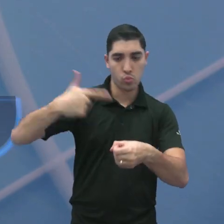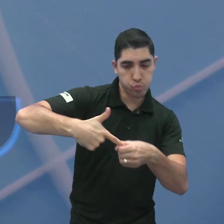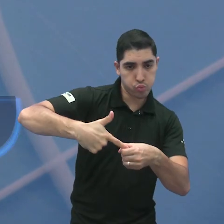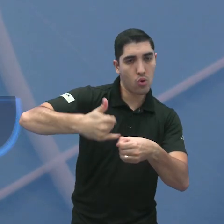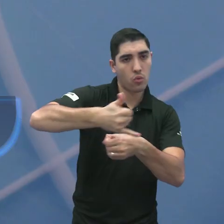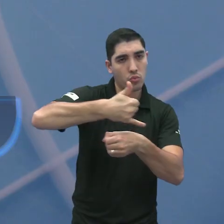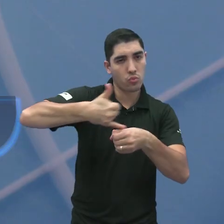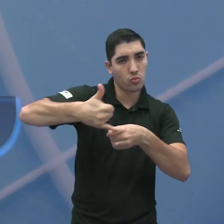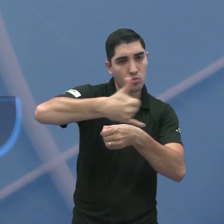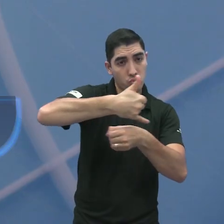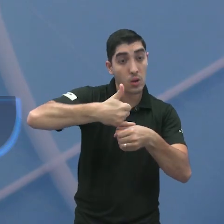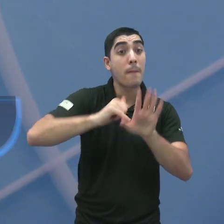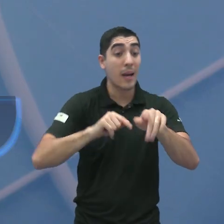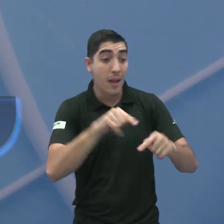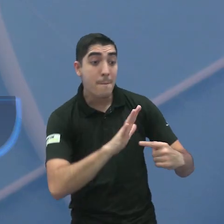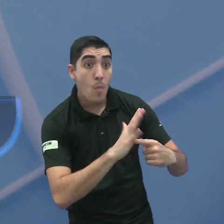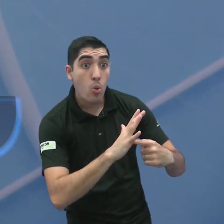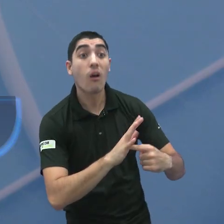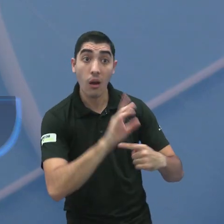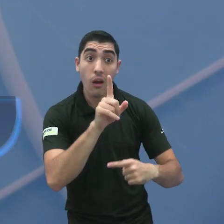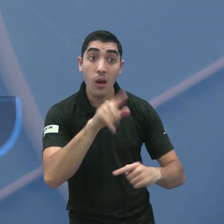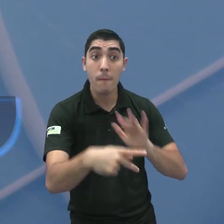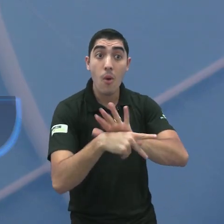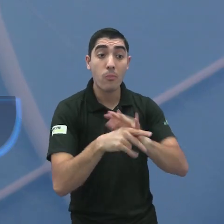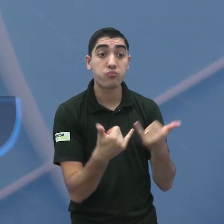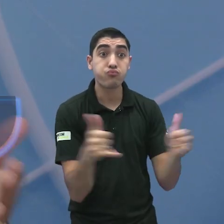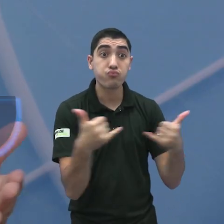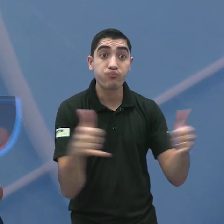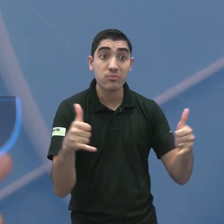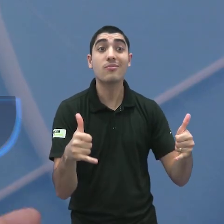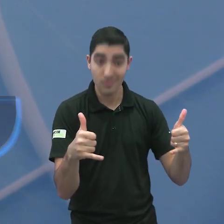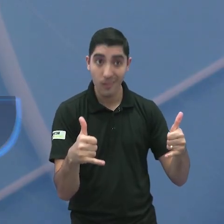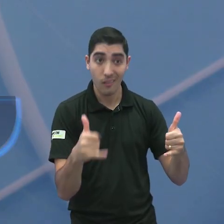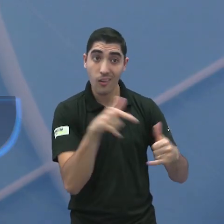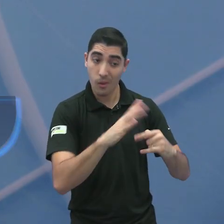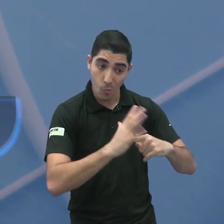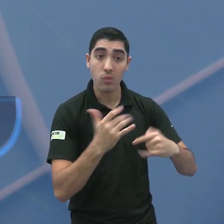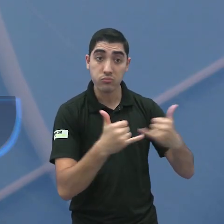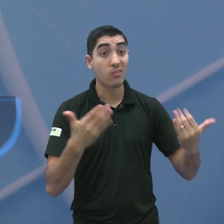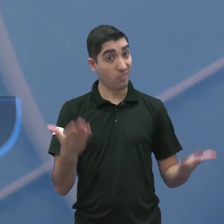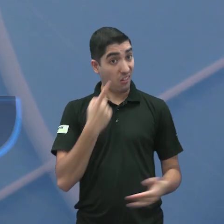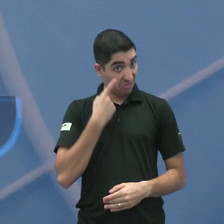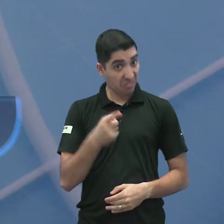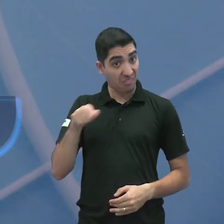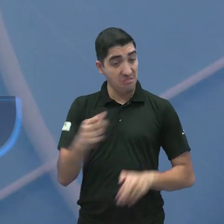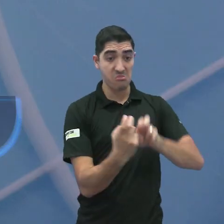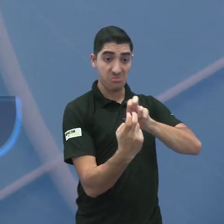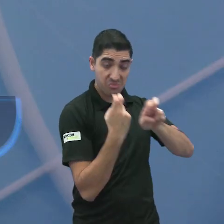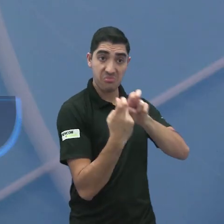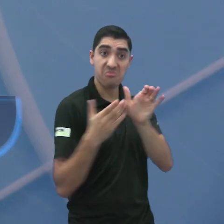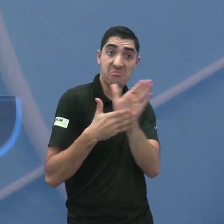os motores de tração são elétricos em corrente alternada. Então a ferrovia também ensina o